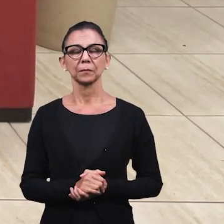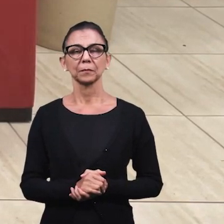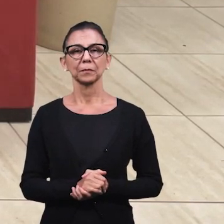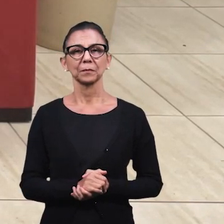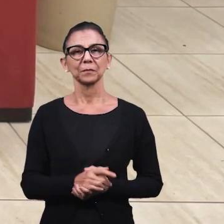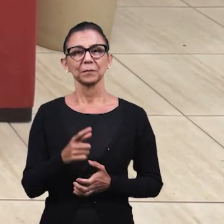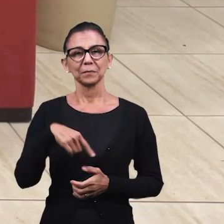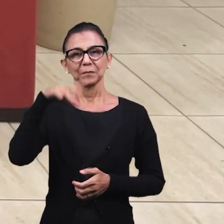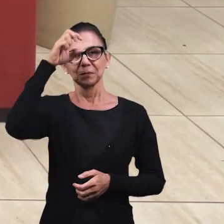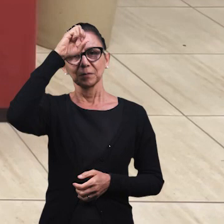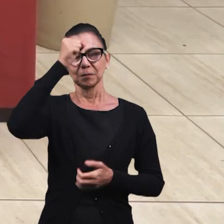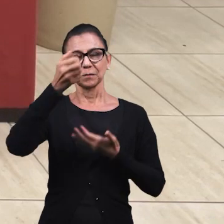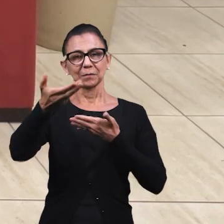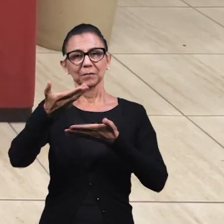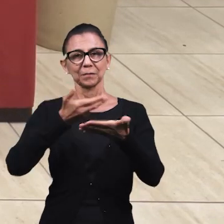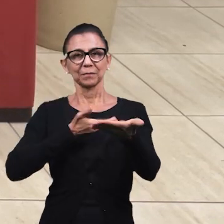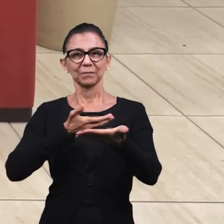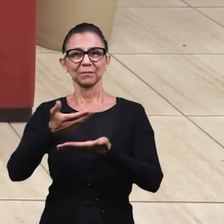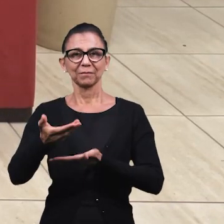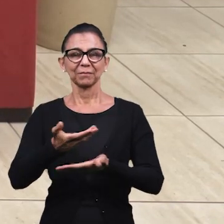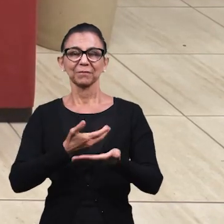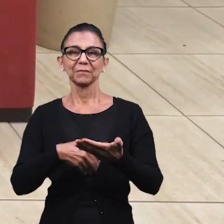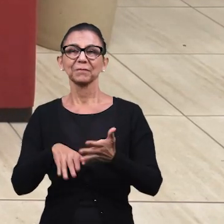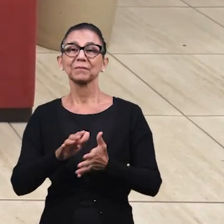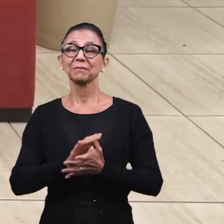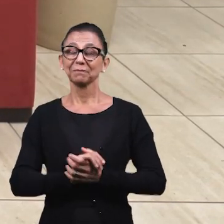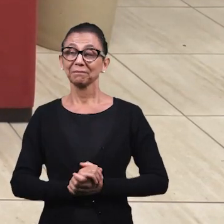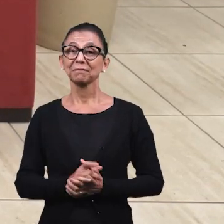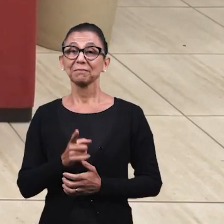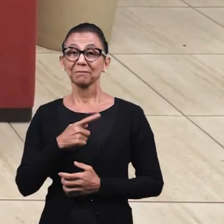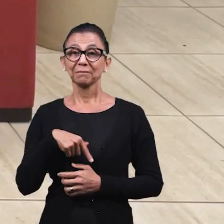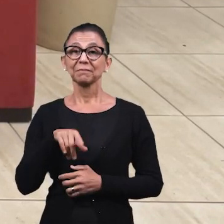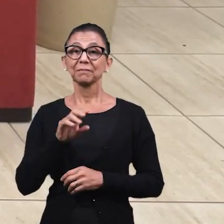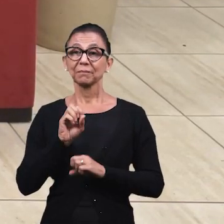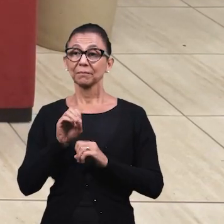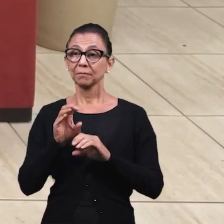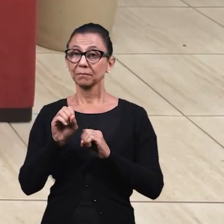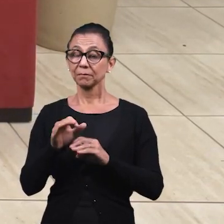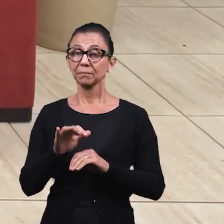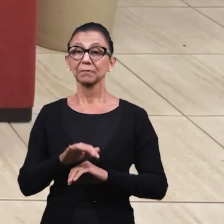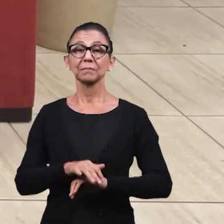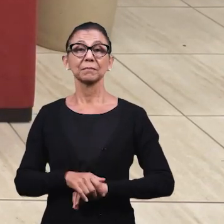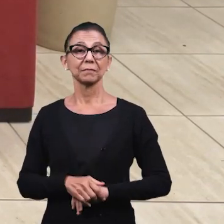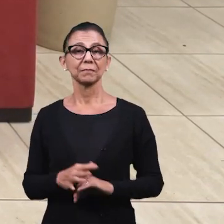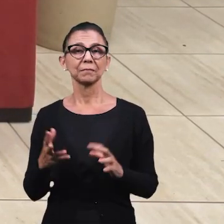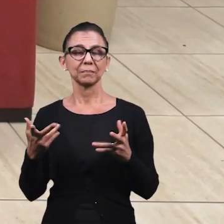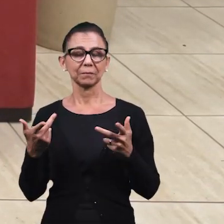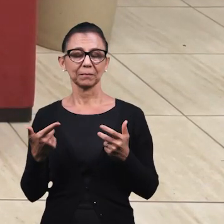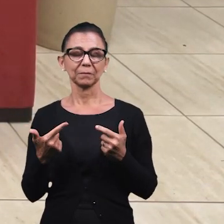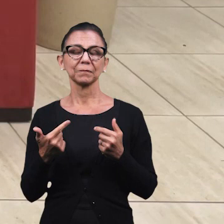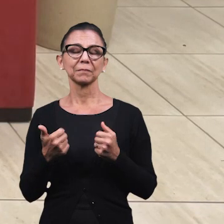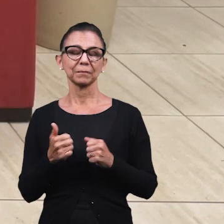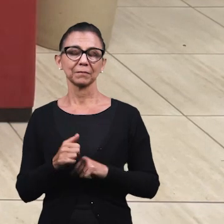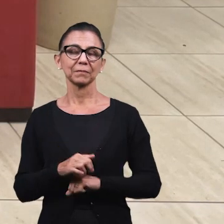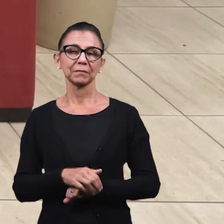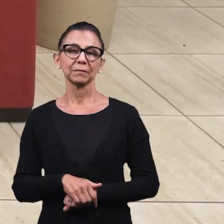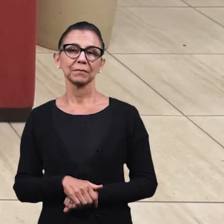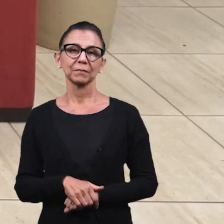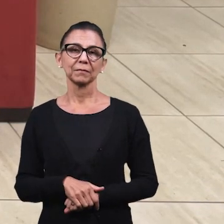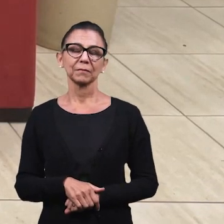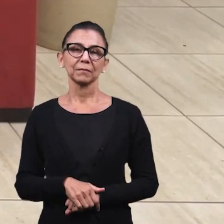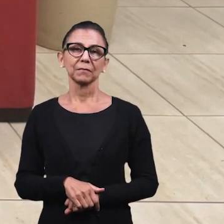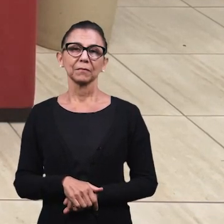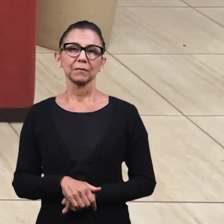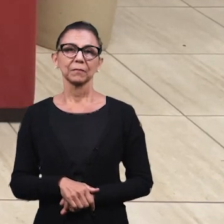aprendido com eles, precisamos testemunhar isso. É verdade, né? verdade. Eles têm nos ensinado, têm nos surpreendido de uma forma positiva, extraordinária